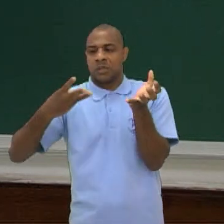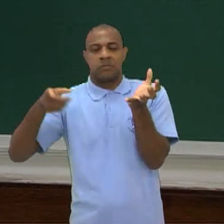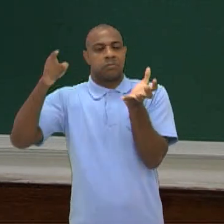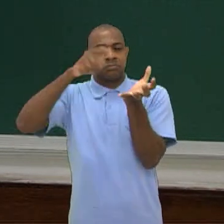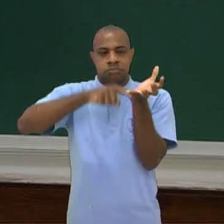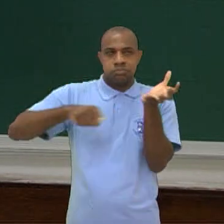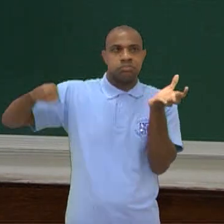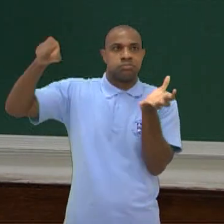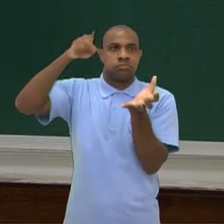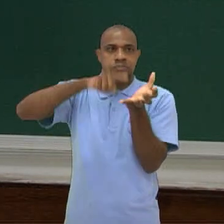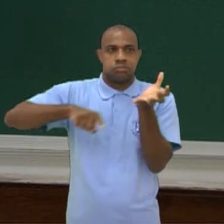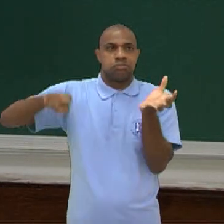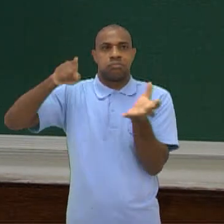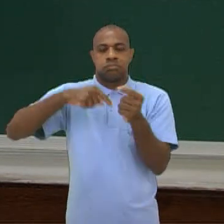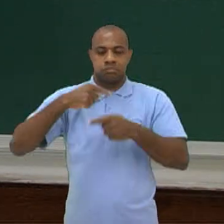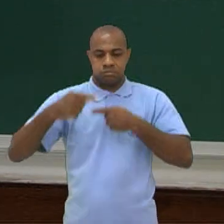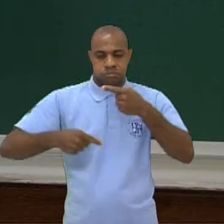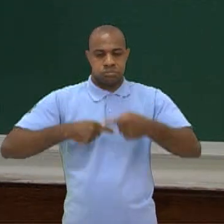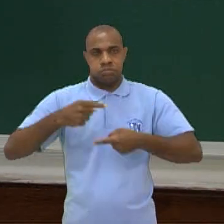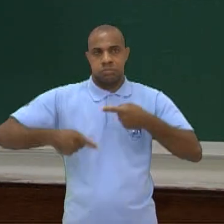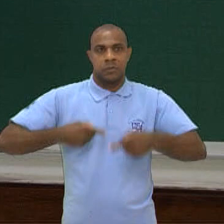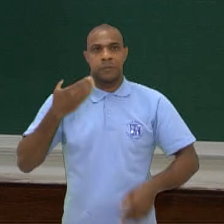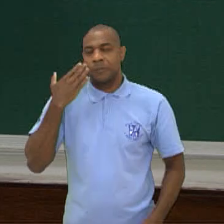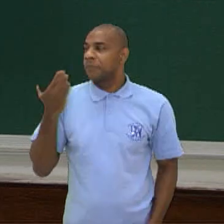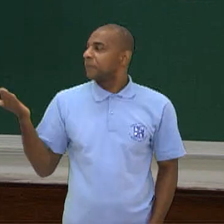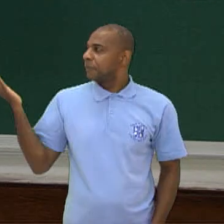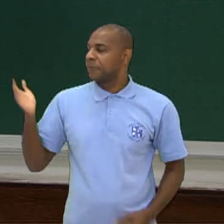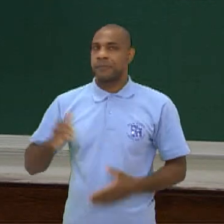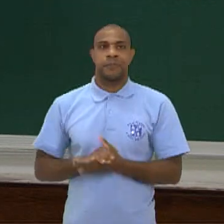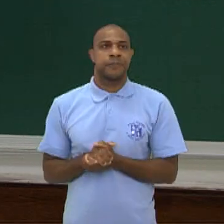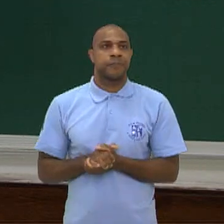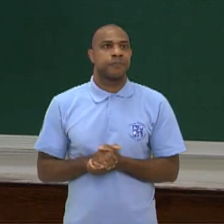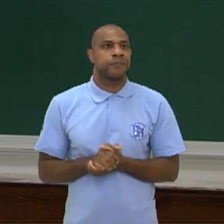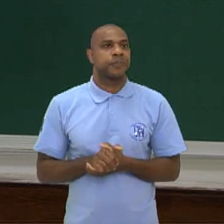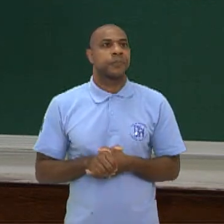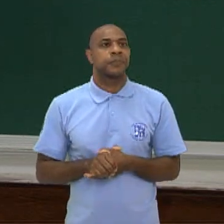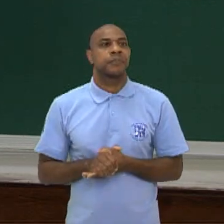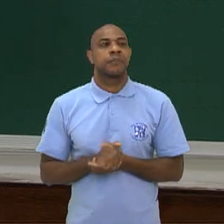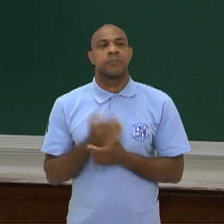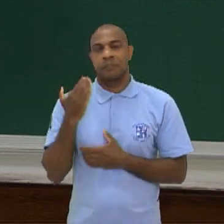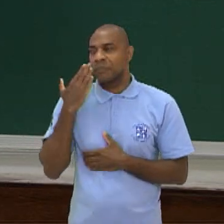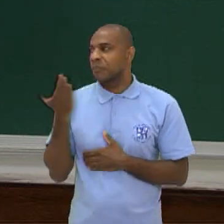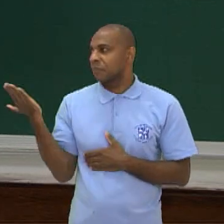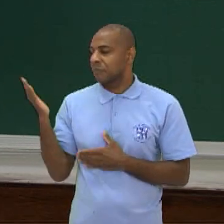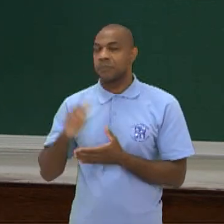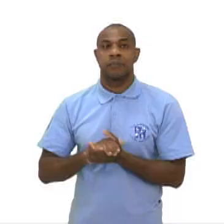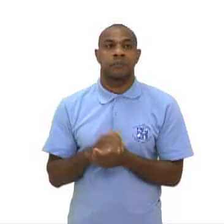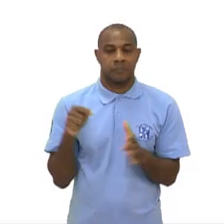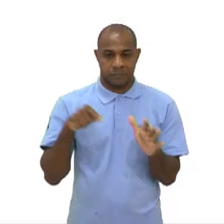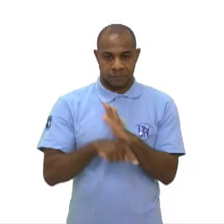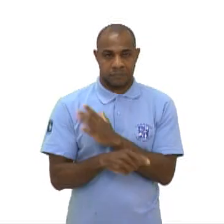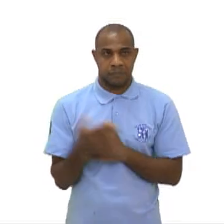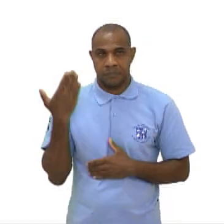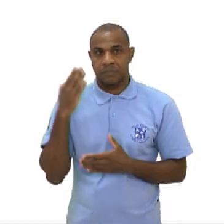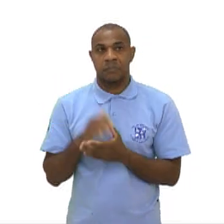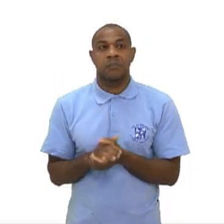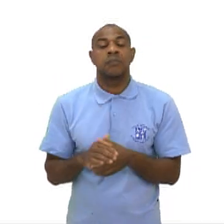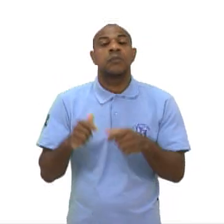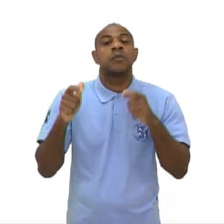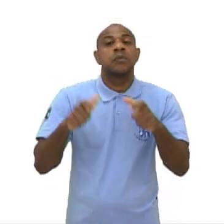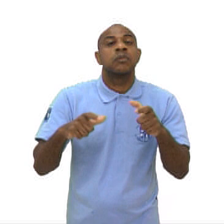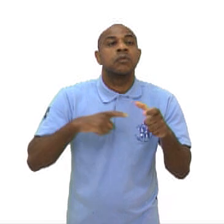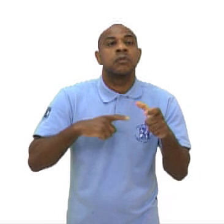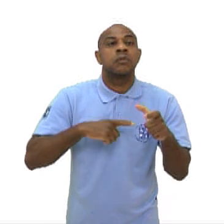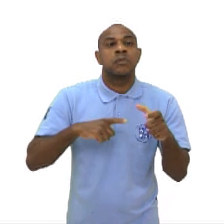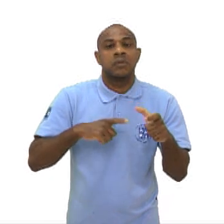Forma o O3, forma o O2, ficam mudando a constituição. Último quiz de hoje, gente. Onde a maior